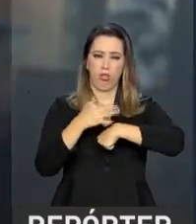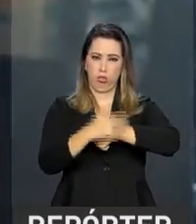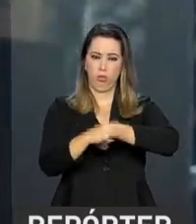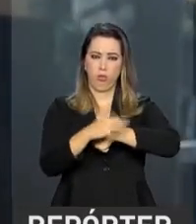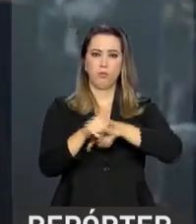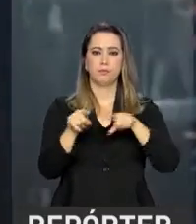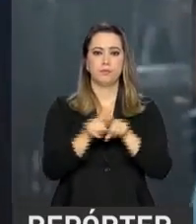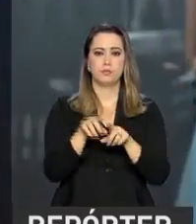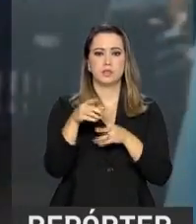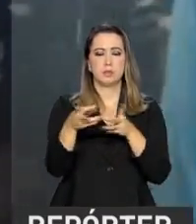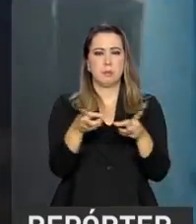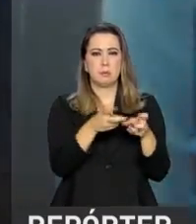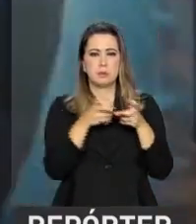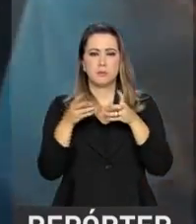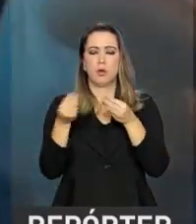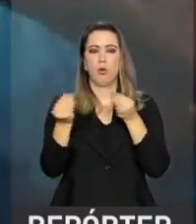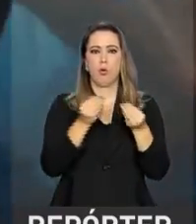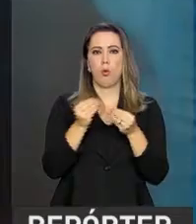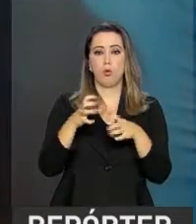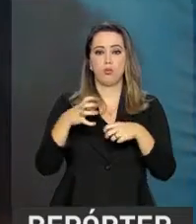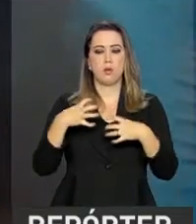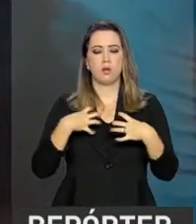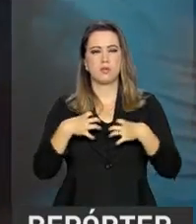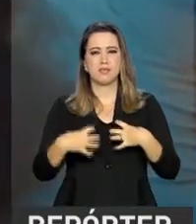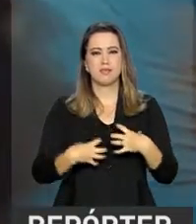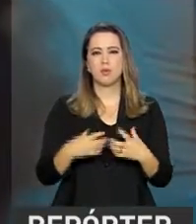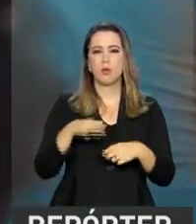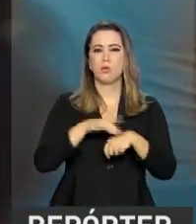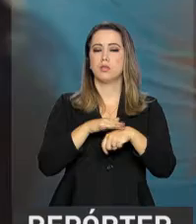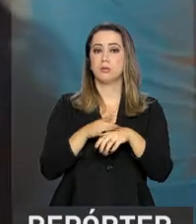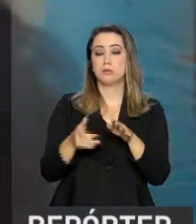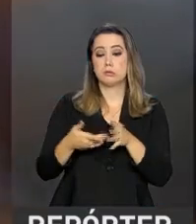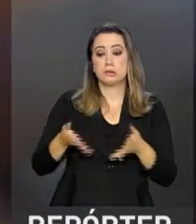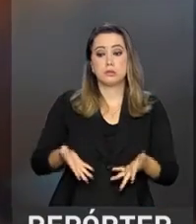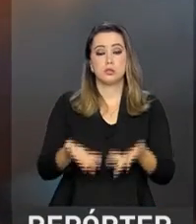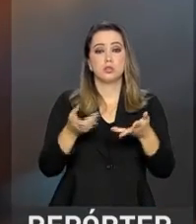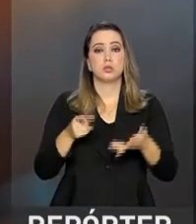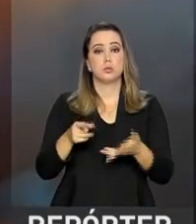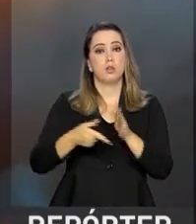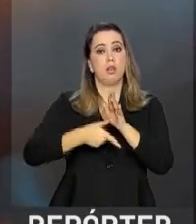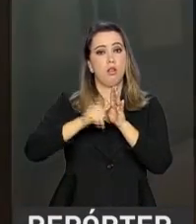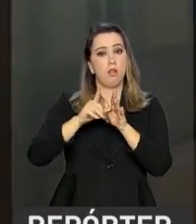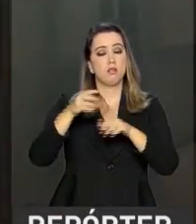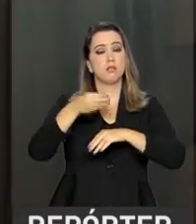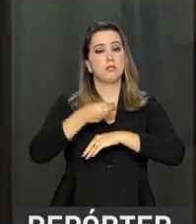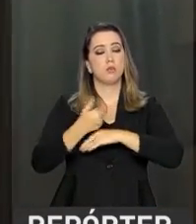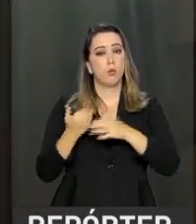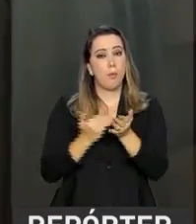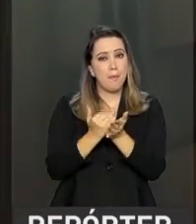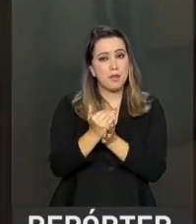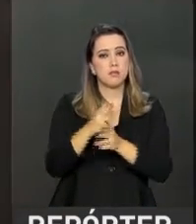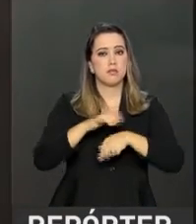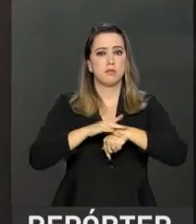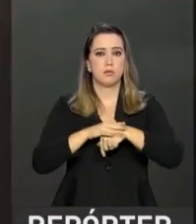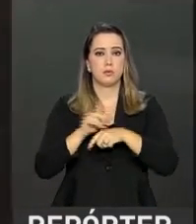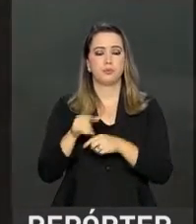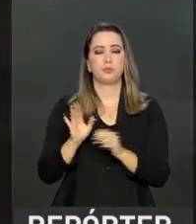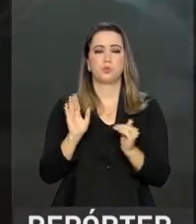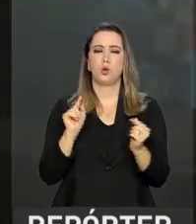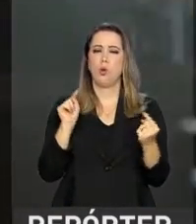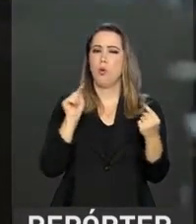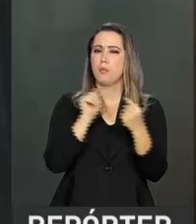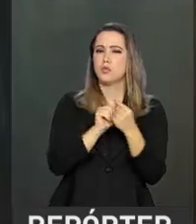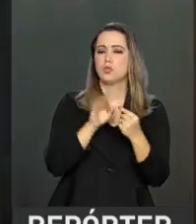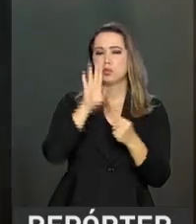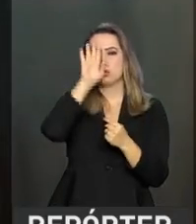população sobre sintomas da doença, estimular o diagnóstico precoce e o tratamento. O público prioritário da campanha são